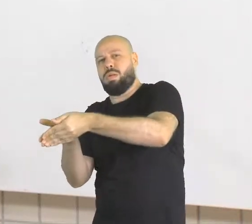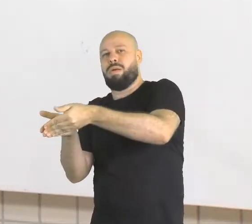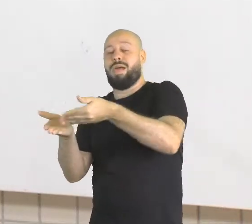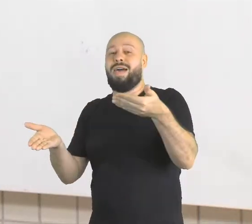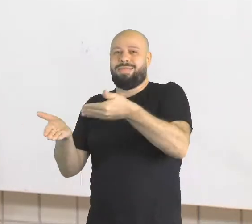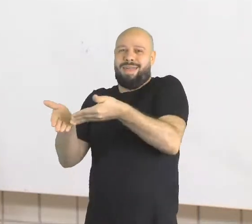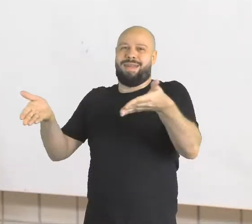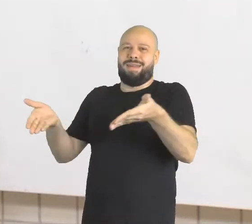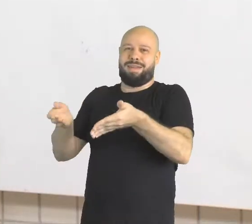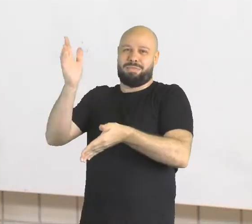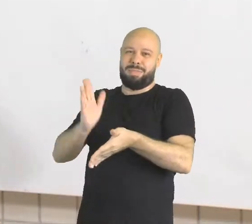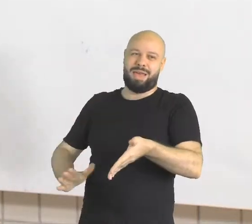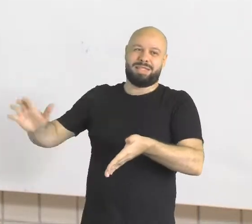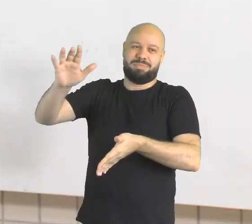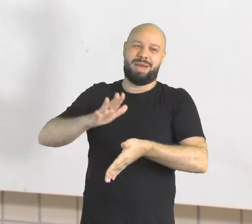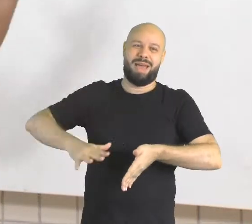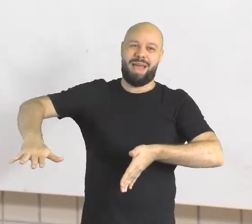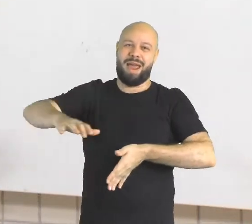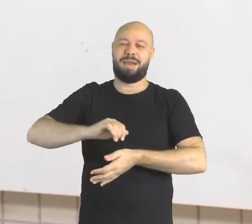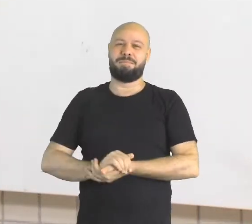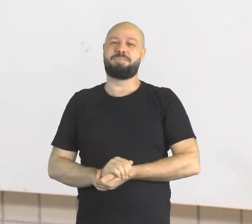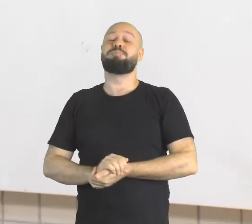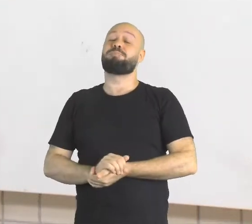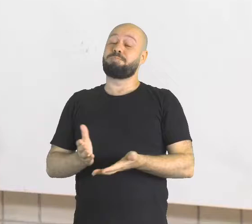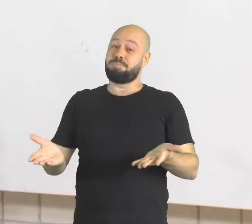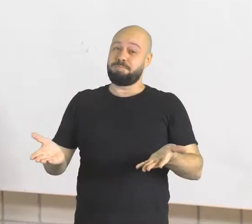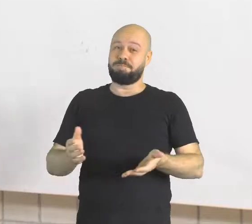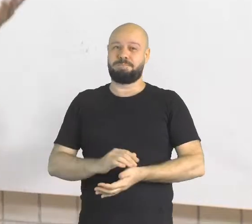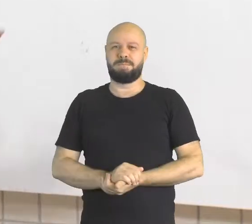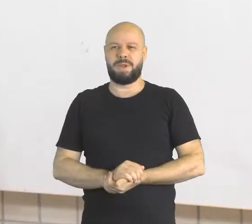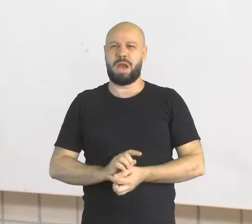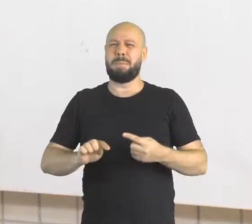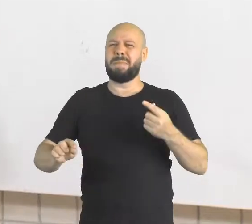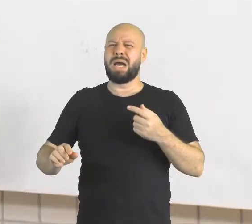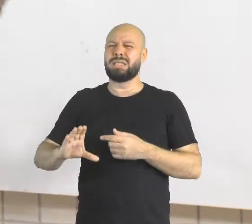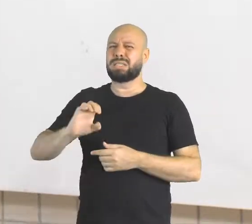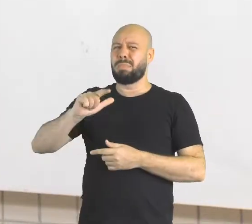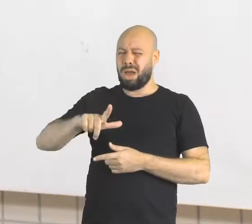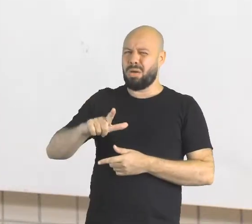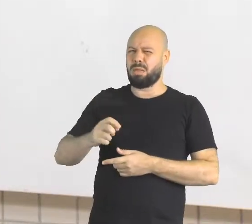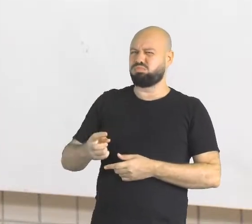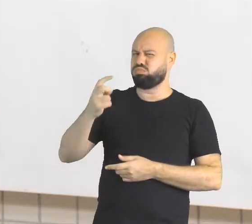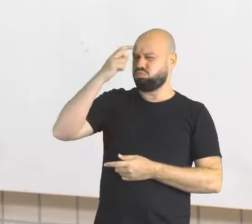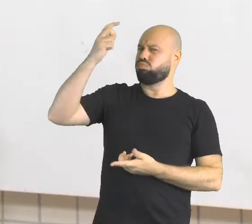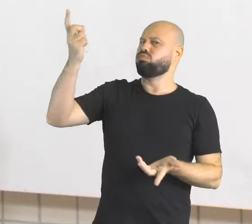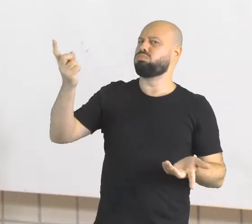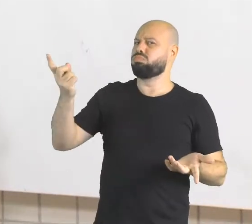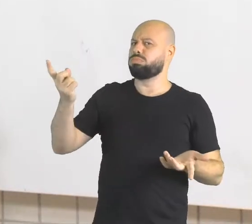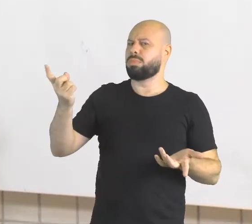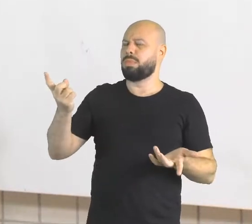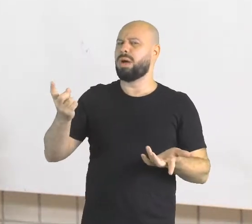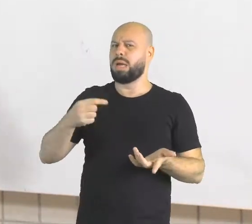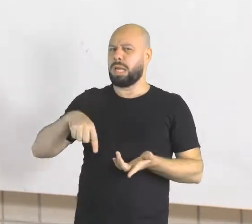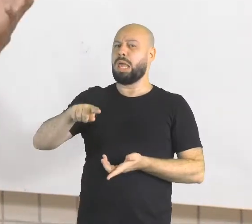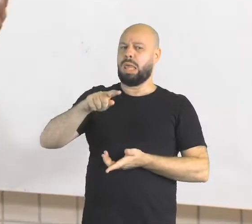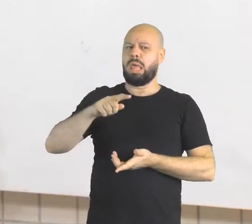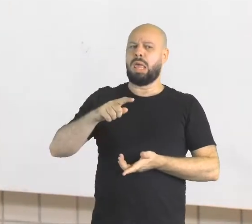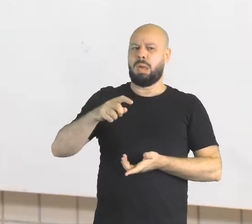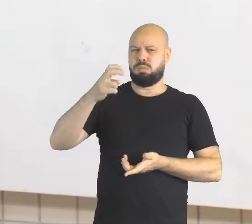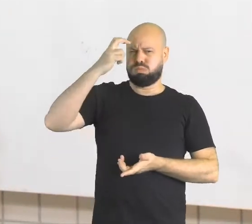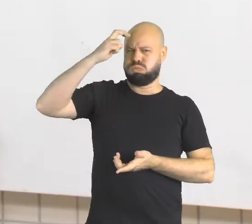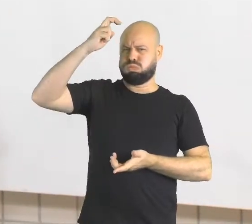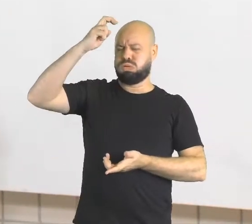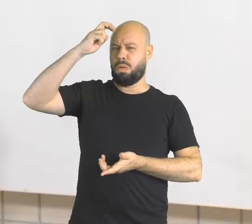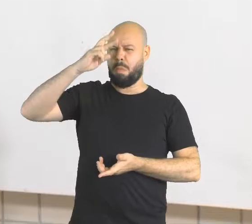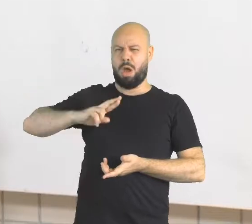dele, para a região onde é o Brasil. Mas Cabral era uma pessoa inteligente, Ele era o almirante